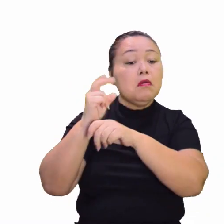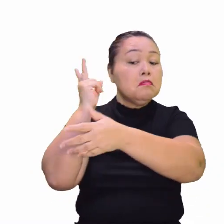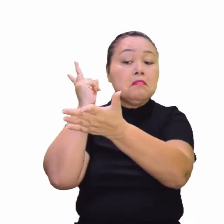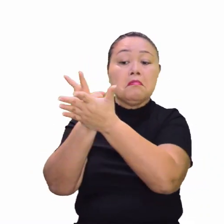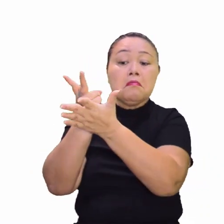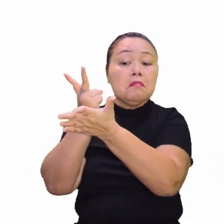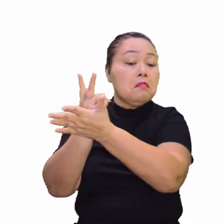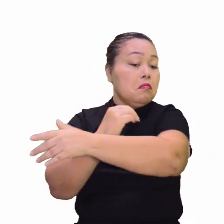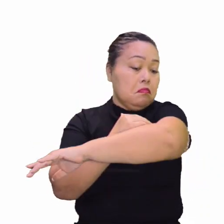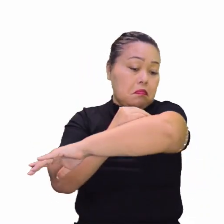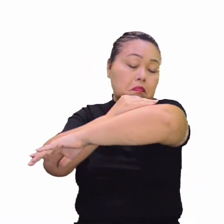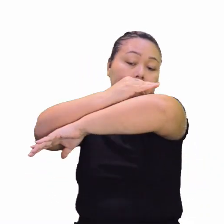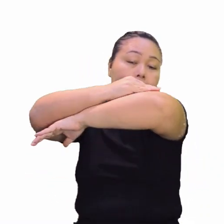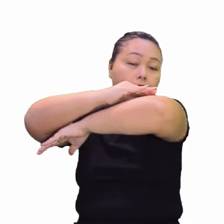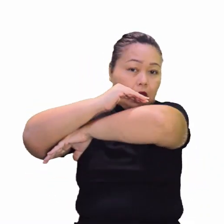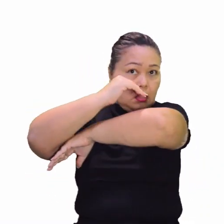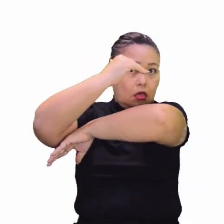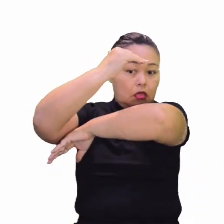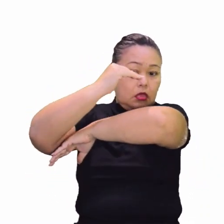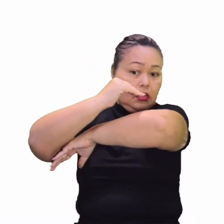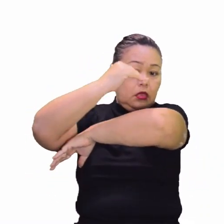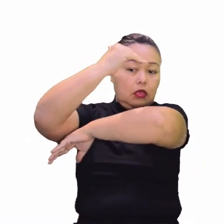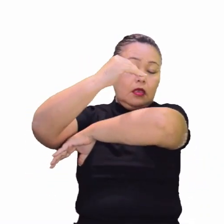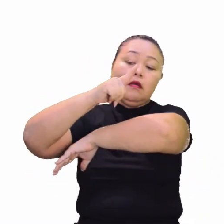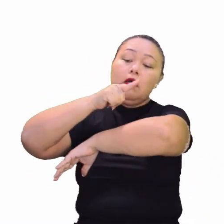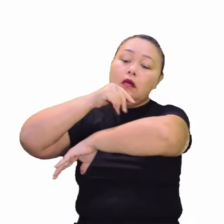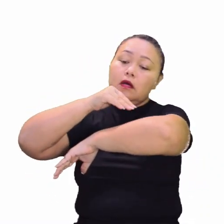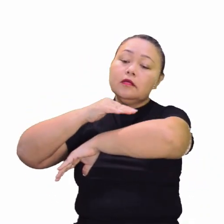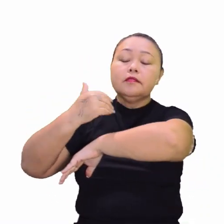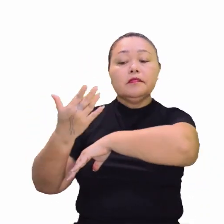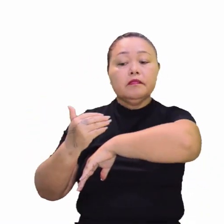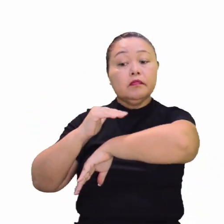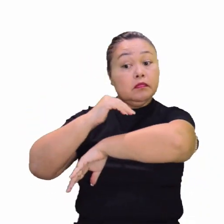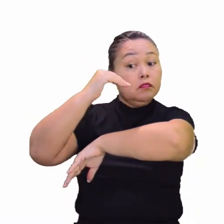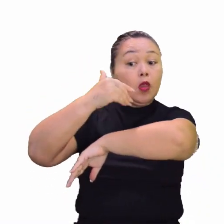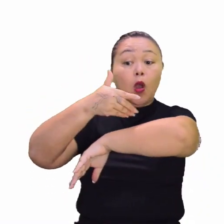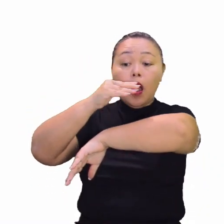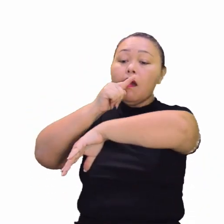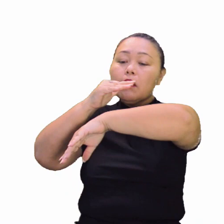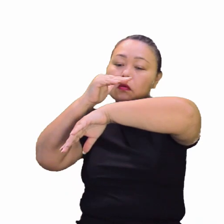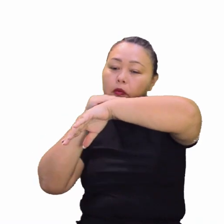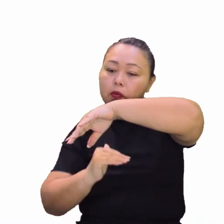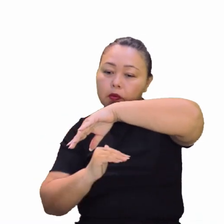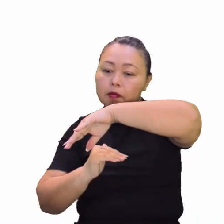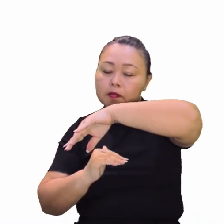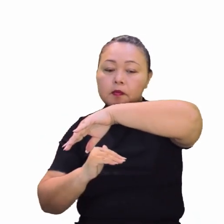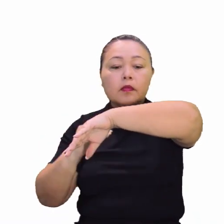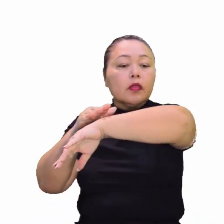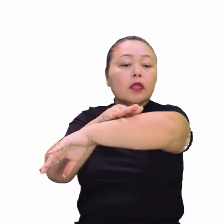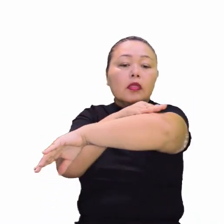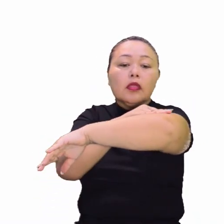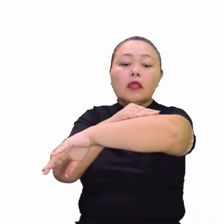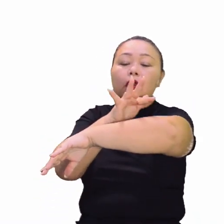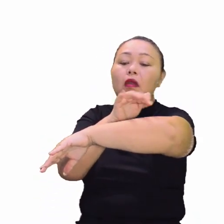mantém acima dessas inundações. Beleza, professor. E a terra firme, por